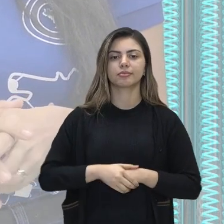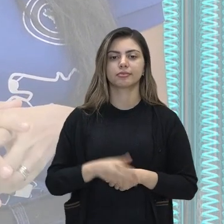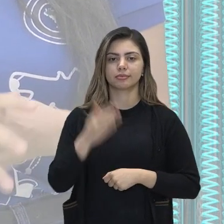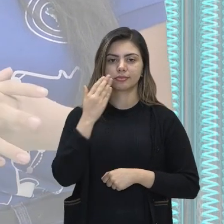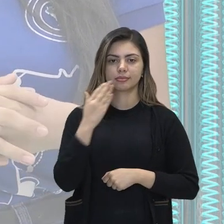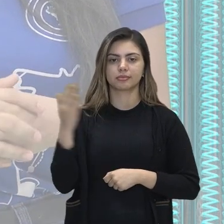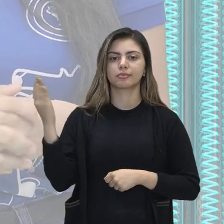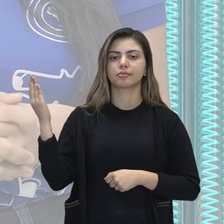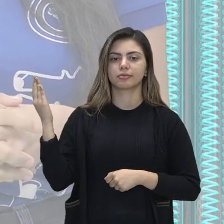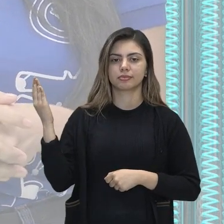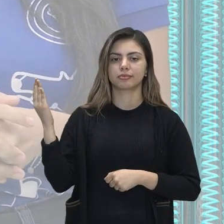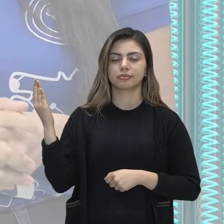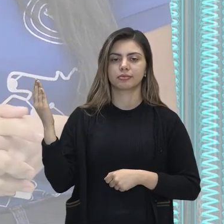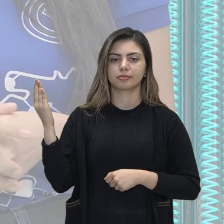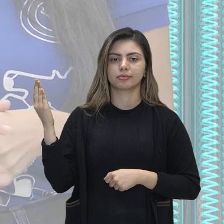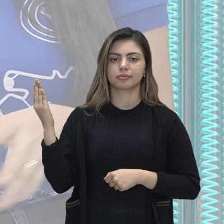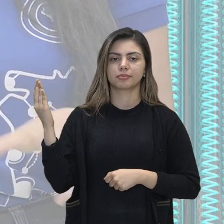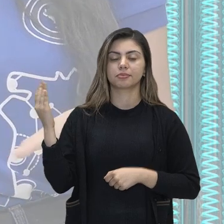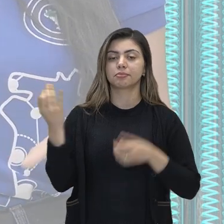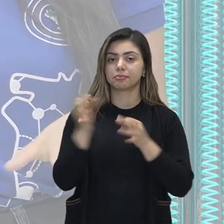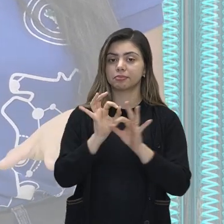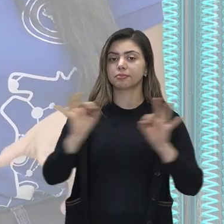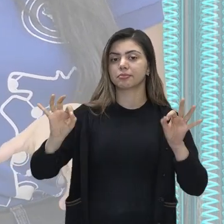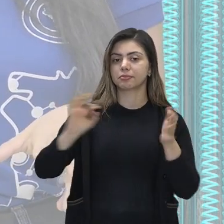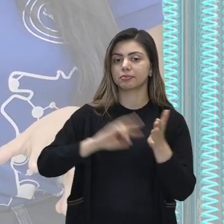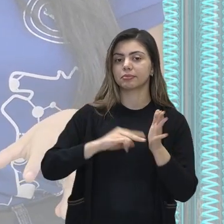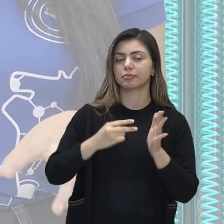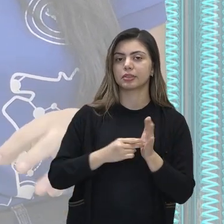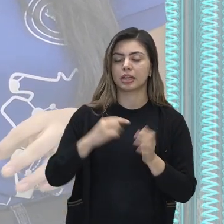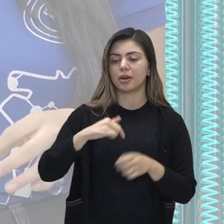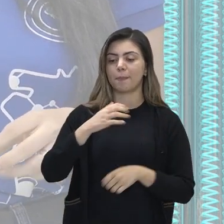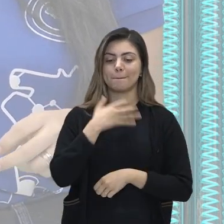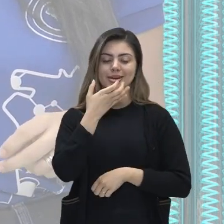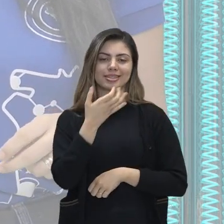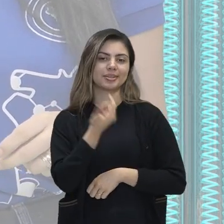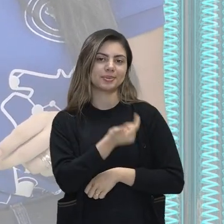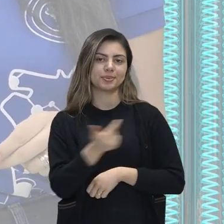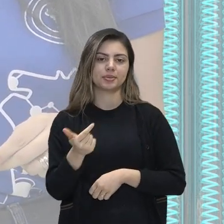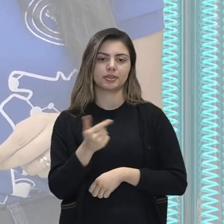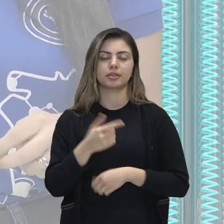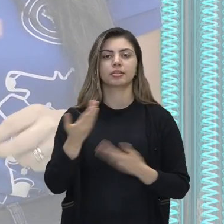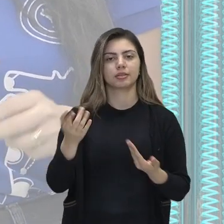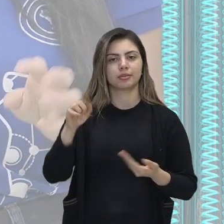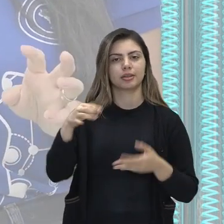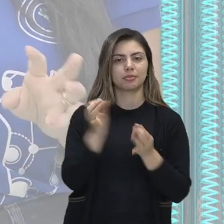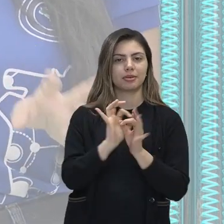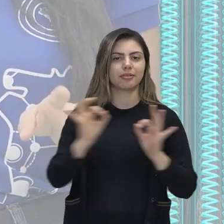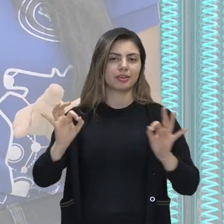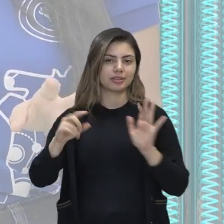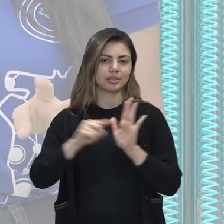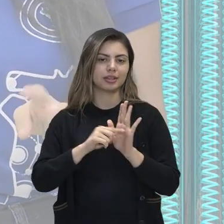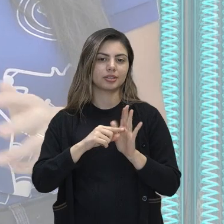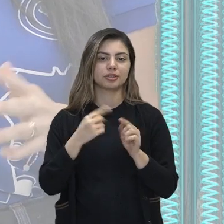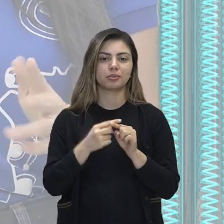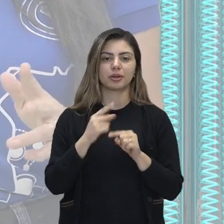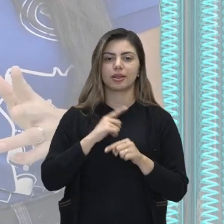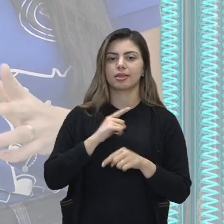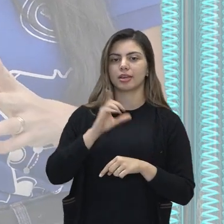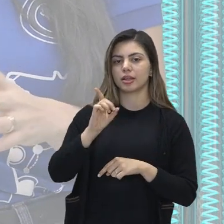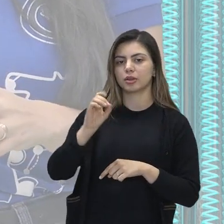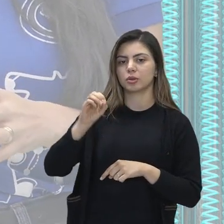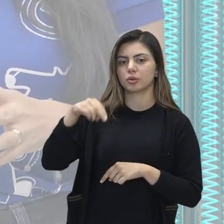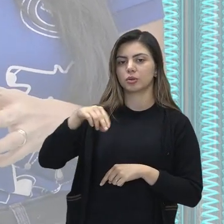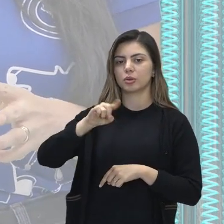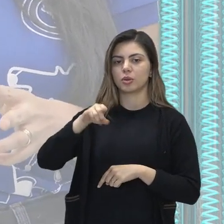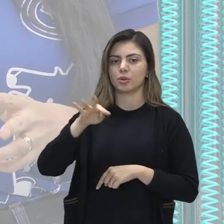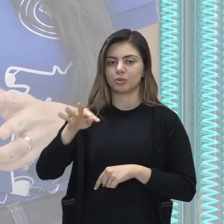have any apples. Eu não tenho nenhuma maçã. Frase negativa tá ali o don't. Já percebeu que é negativo, vou usar